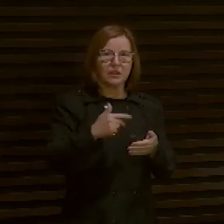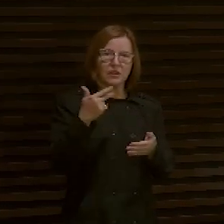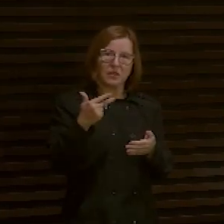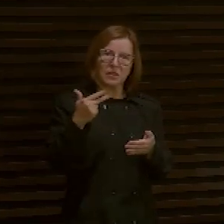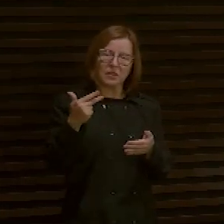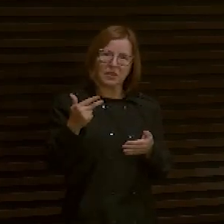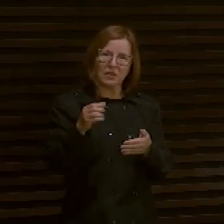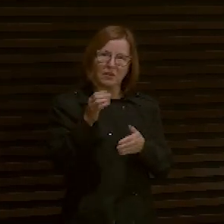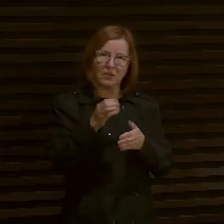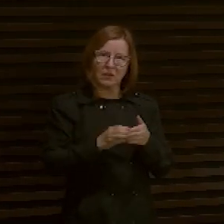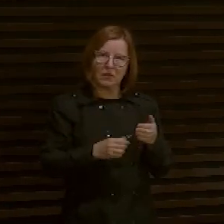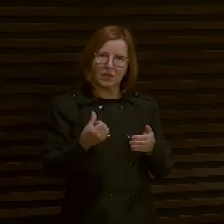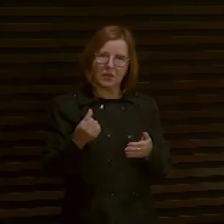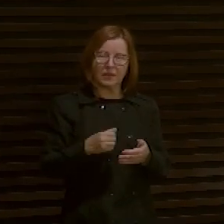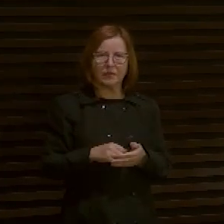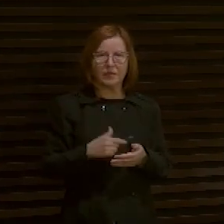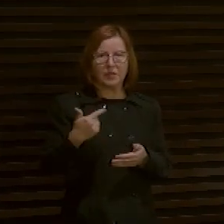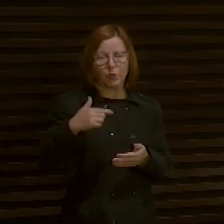segundo livro dos reis.